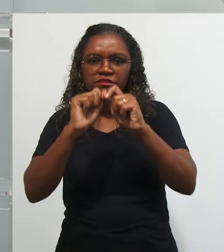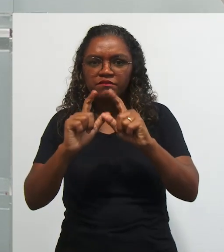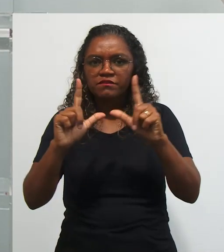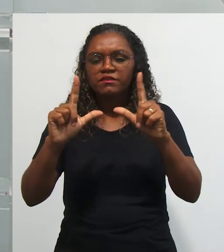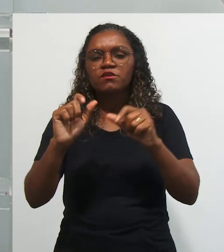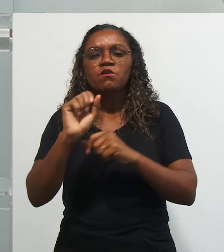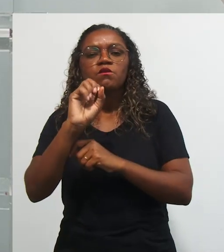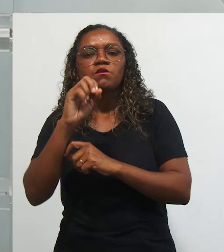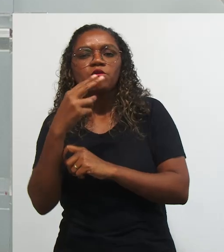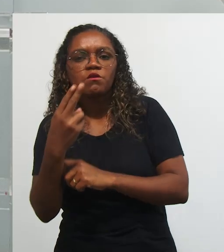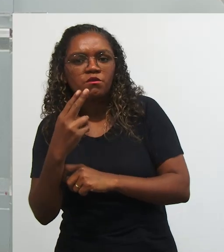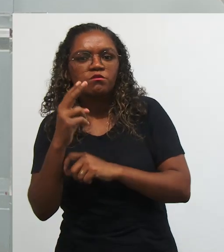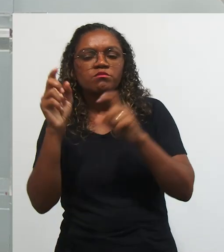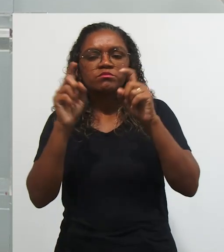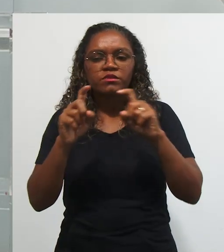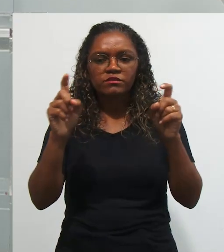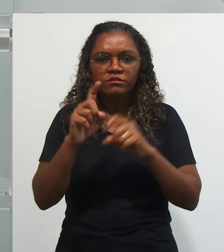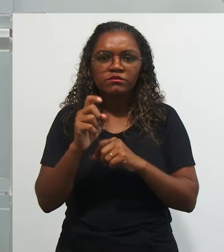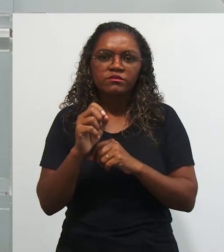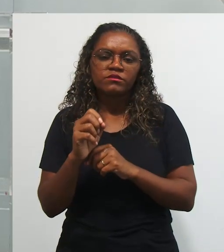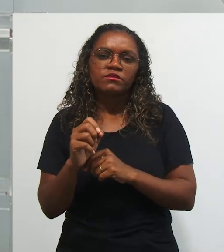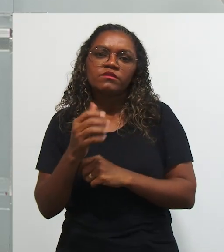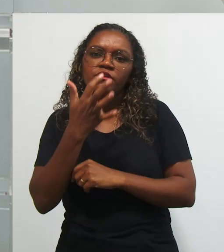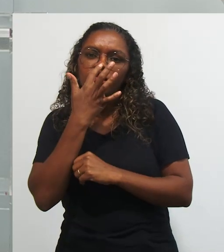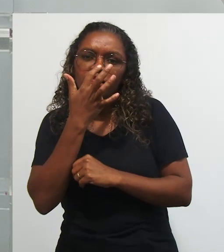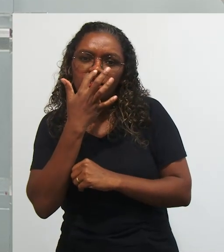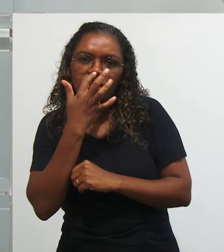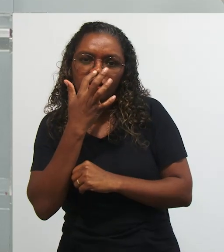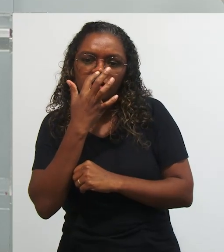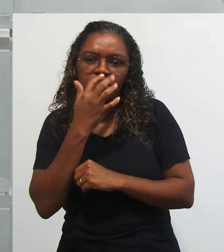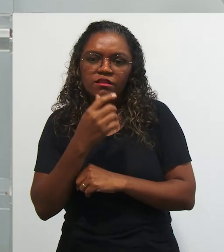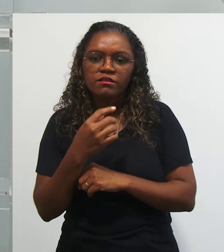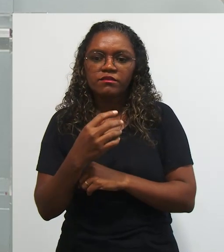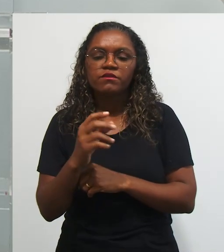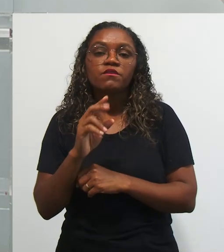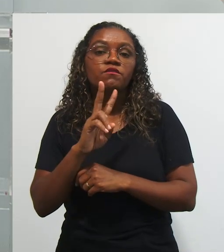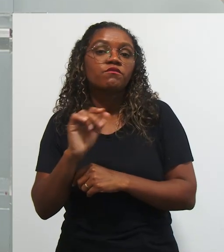né, maior serão, por exemplo,